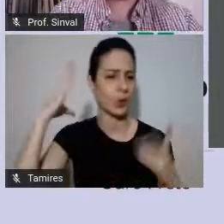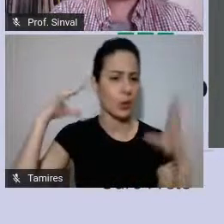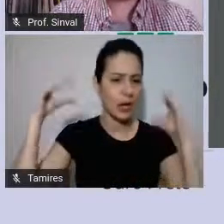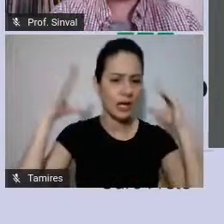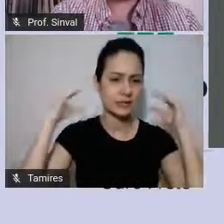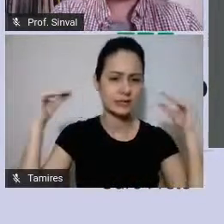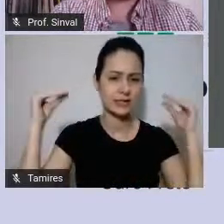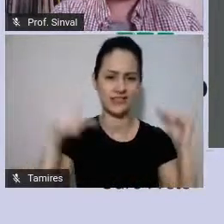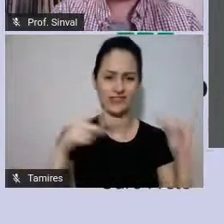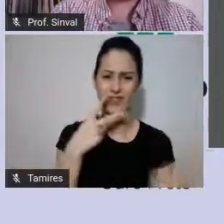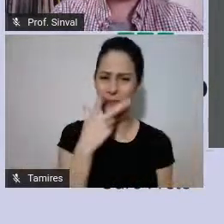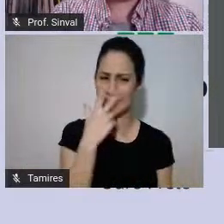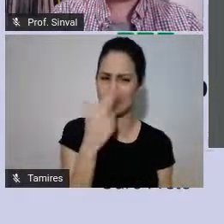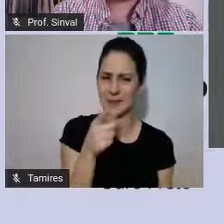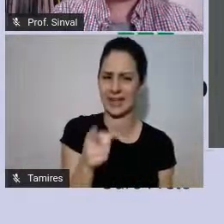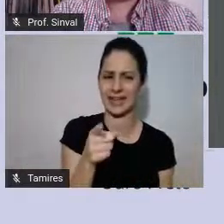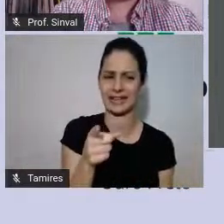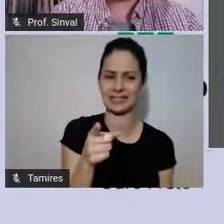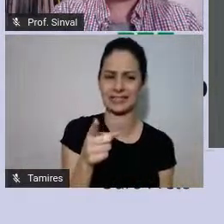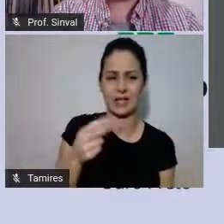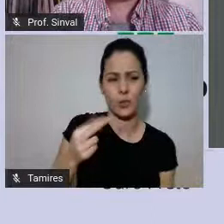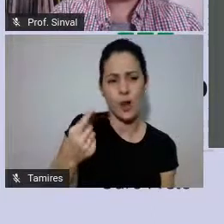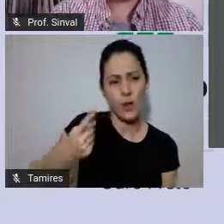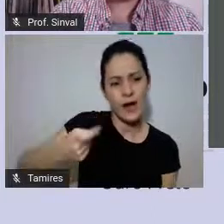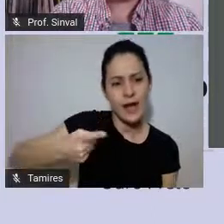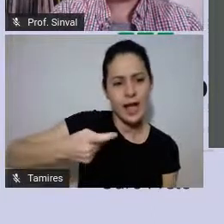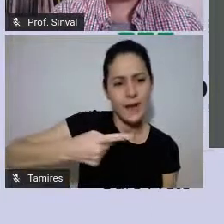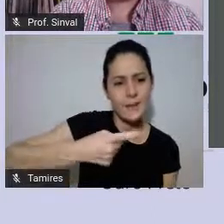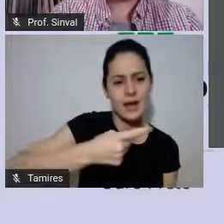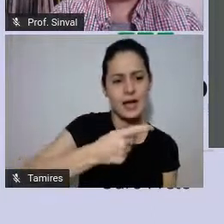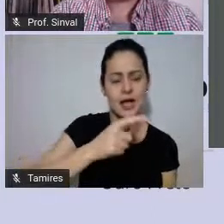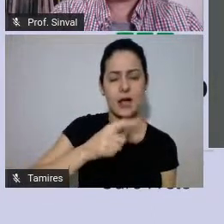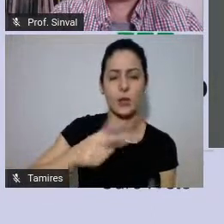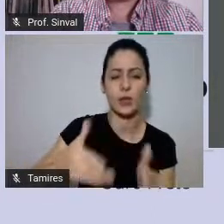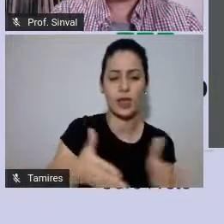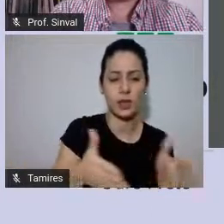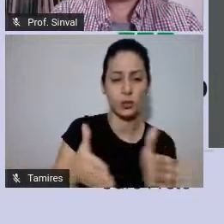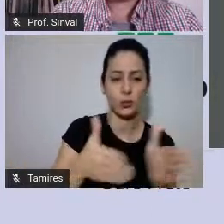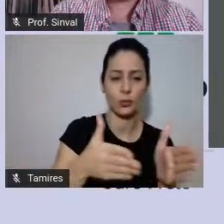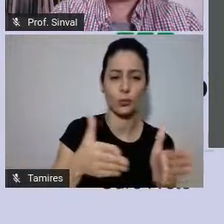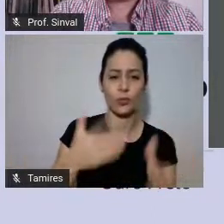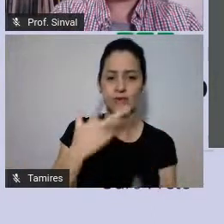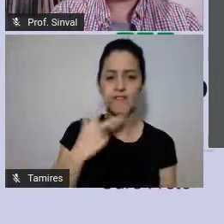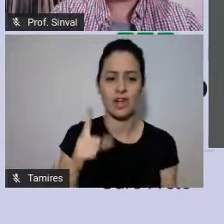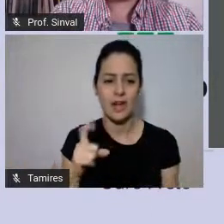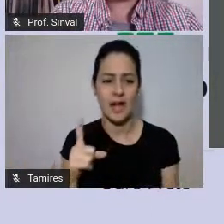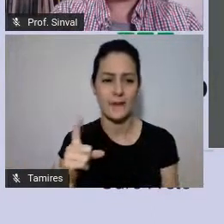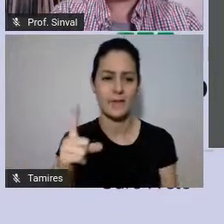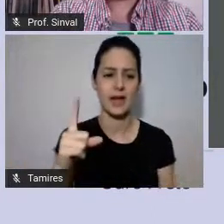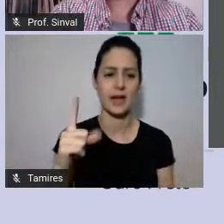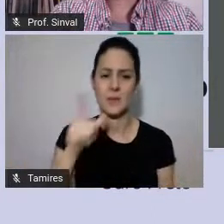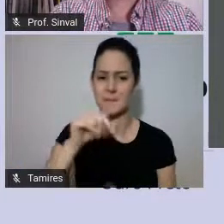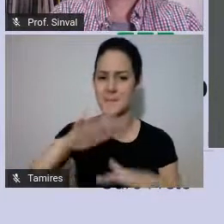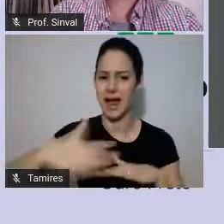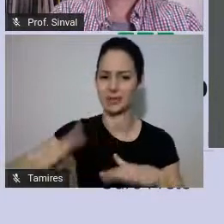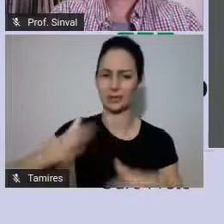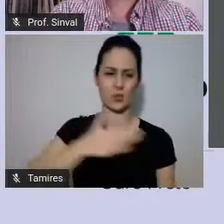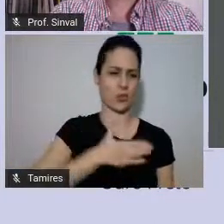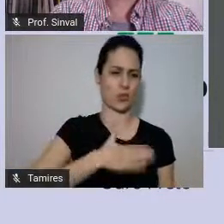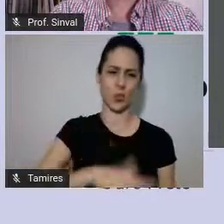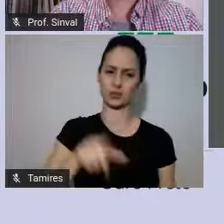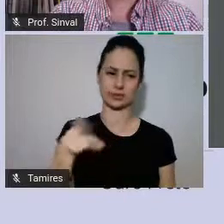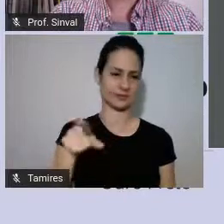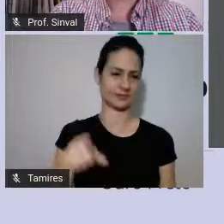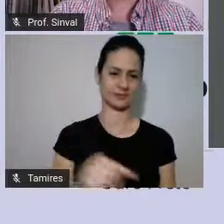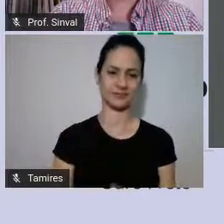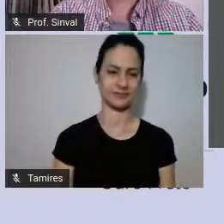eles parecem com os camarões de rio. Os portugueses acham que parece com camarão de mar e não gostam muito dele. Pode